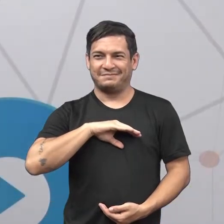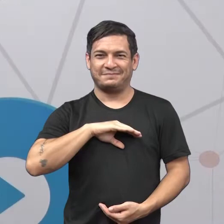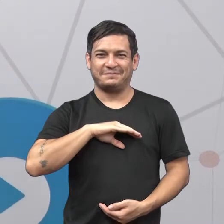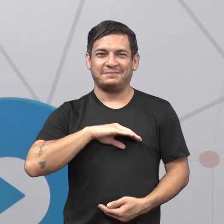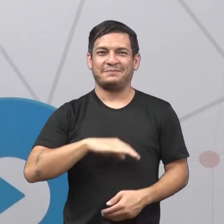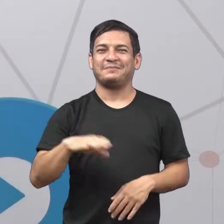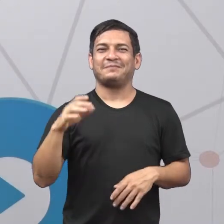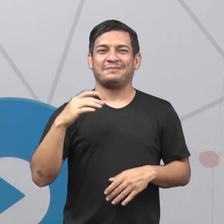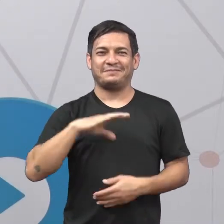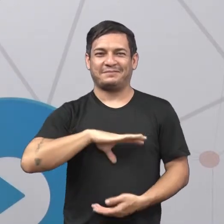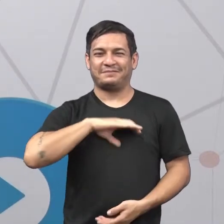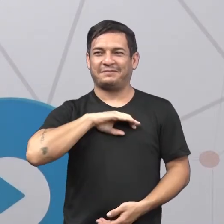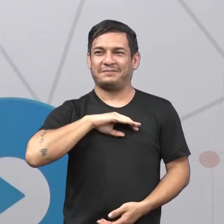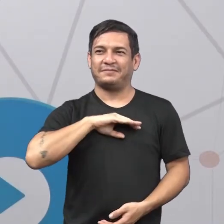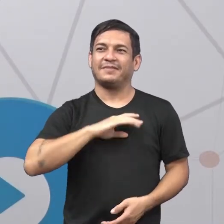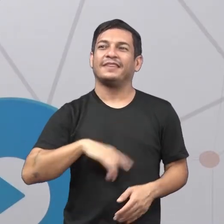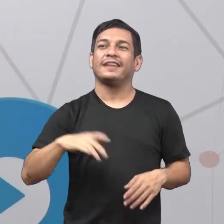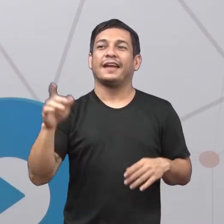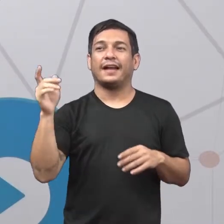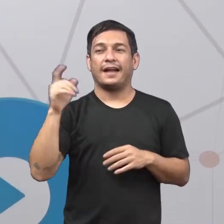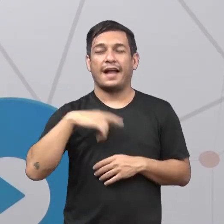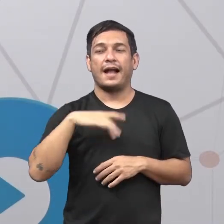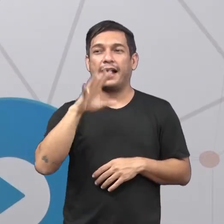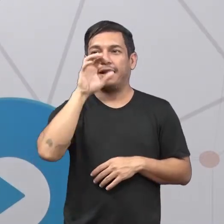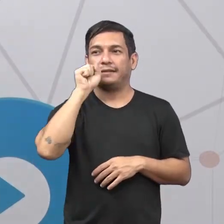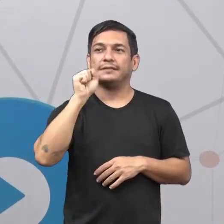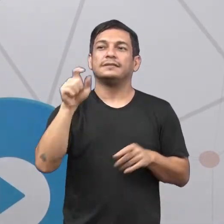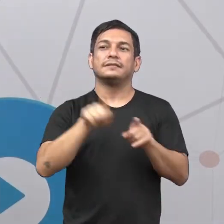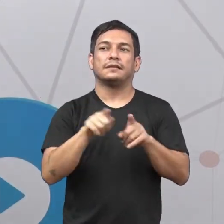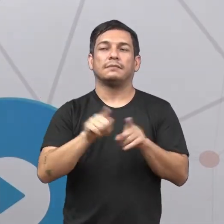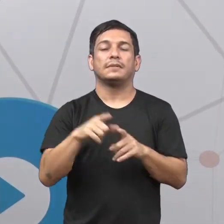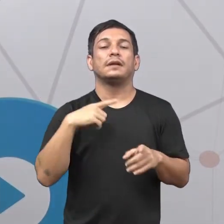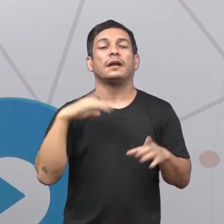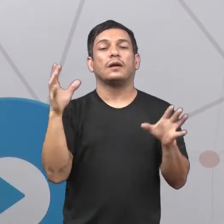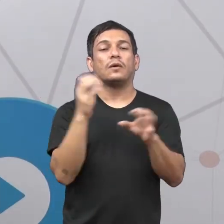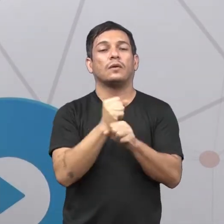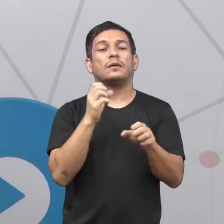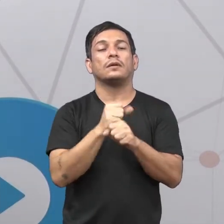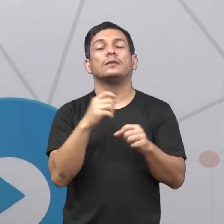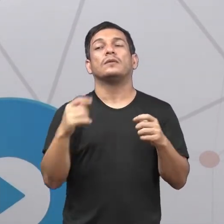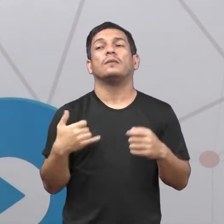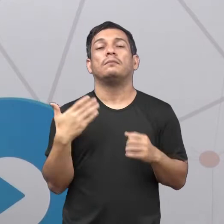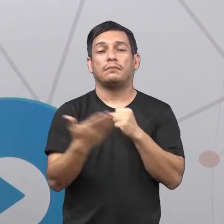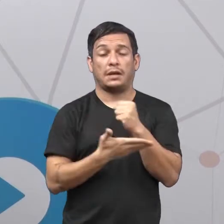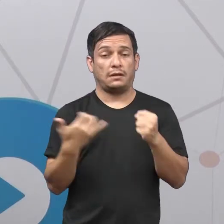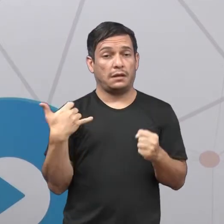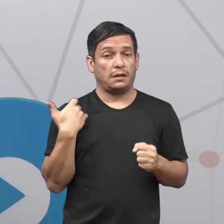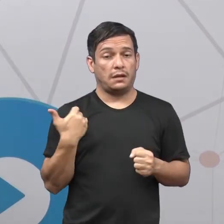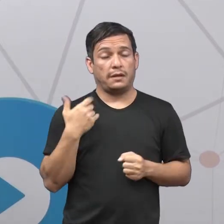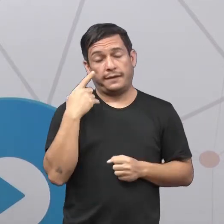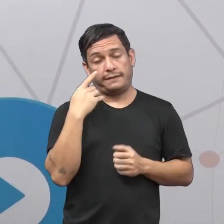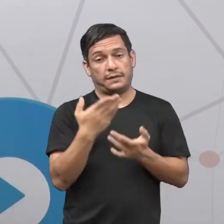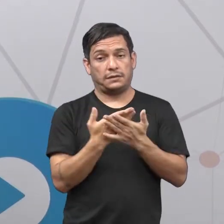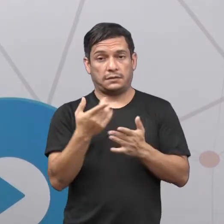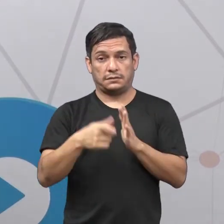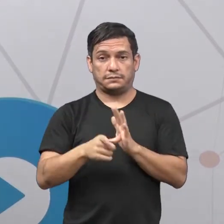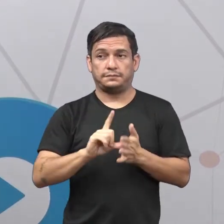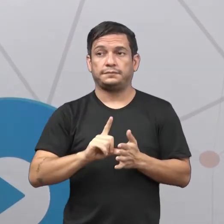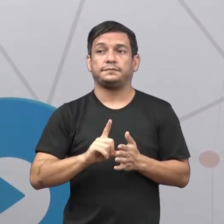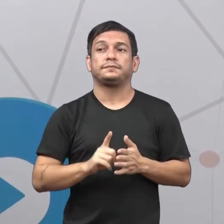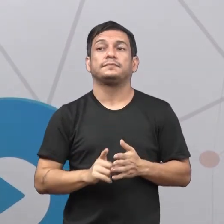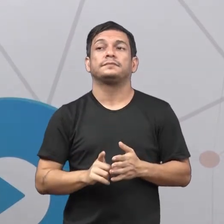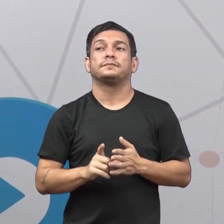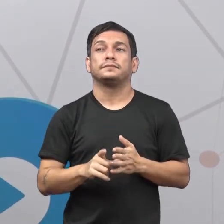A frequência respiratória, assim como a frequência cardíaca, ela também é calculada de acordo com a idade. Como nós vimos na nossa aula anterior,